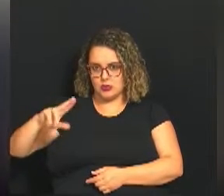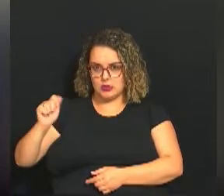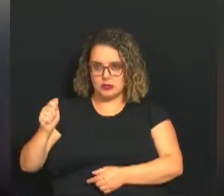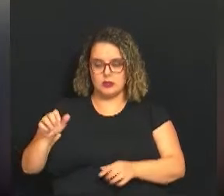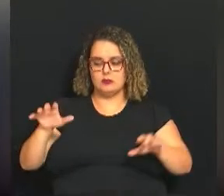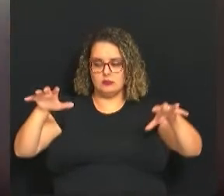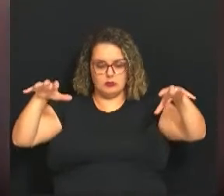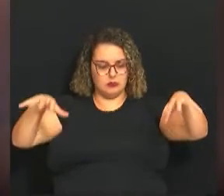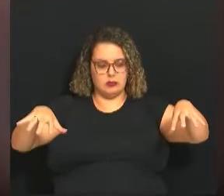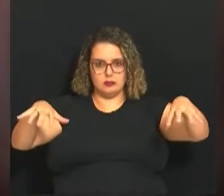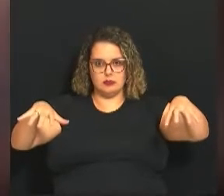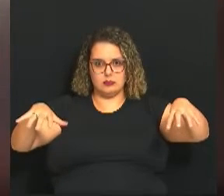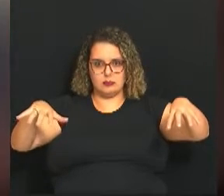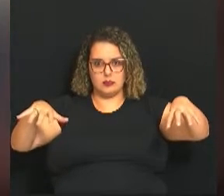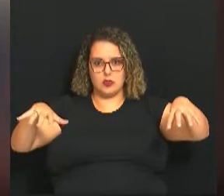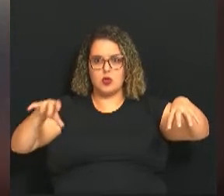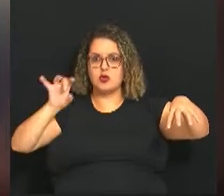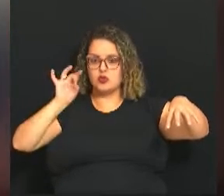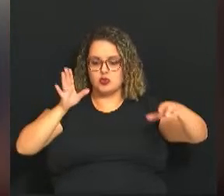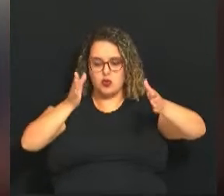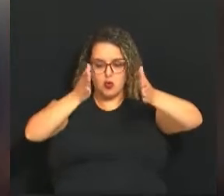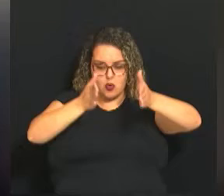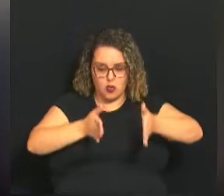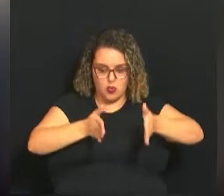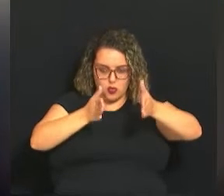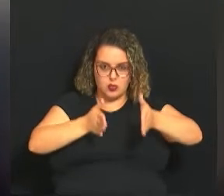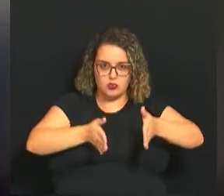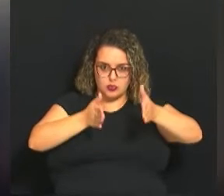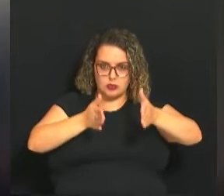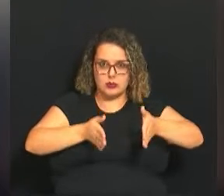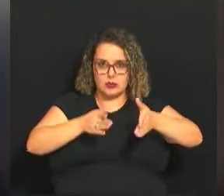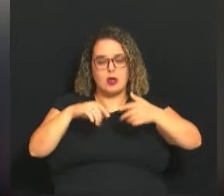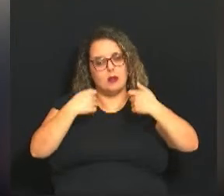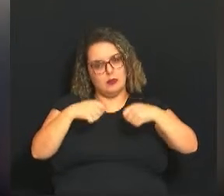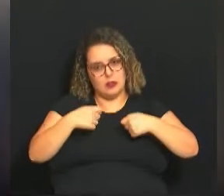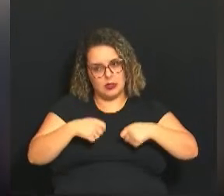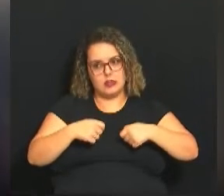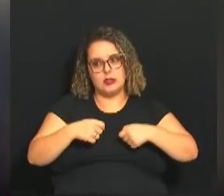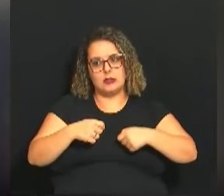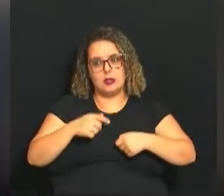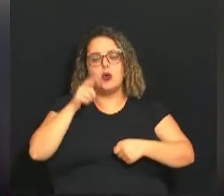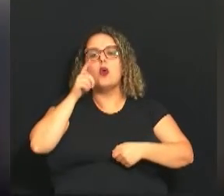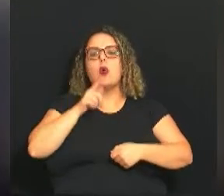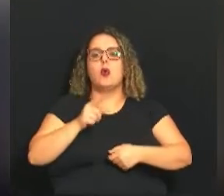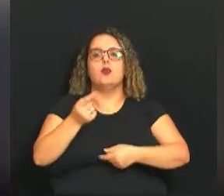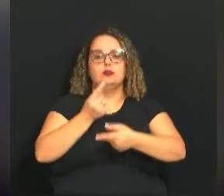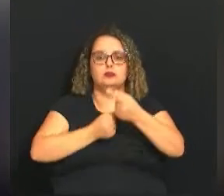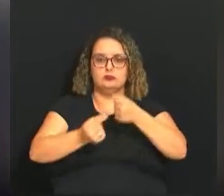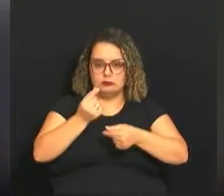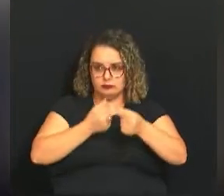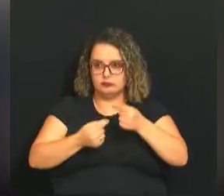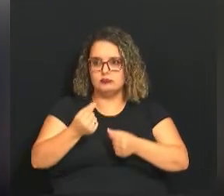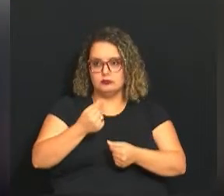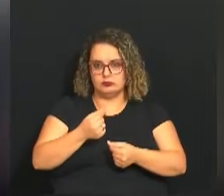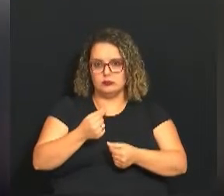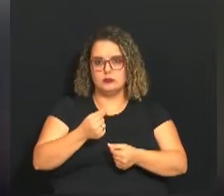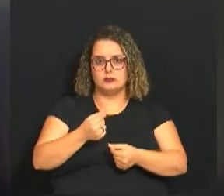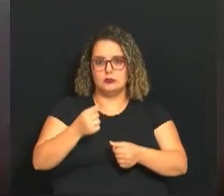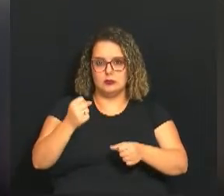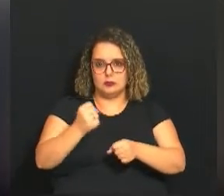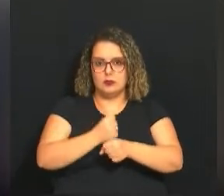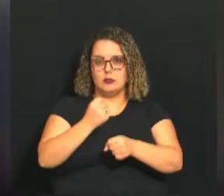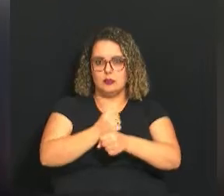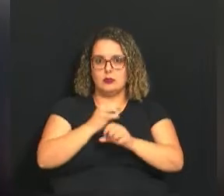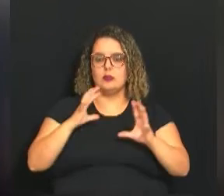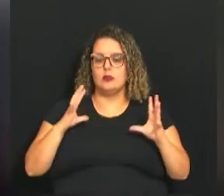itinerários, ficando apenas o trecho do meio, que precisa ainda se conseguir verba para concluir